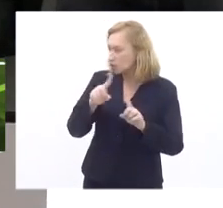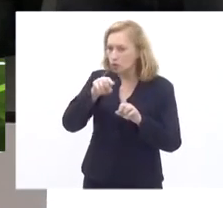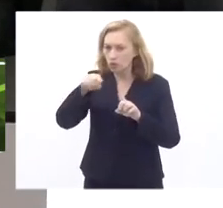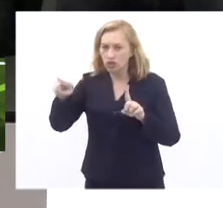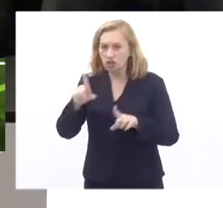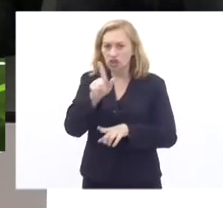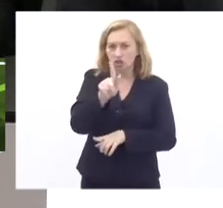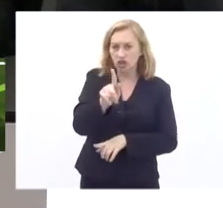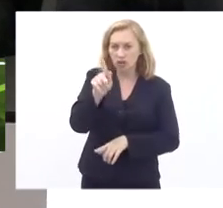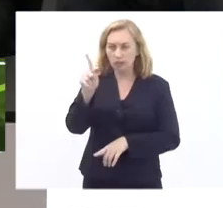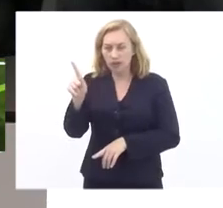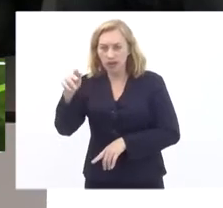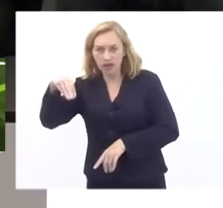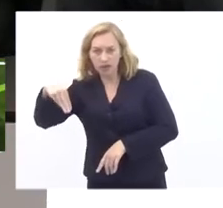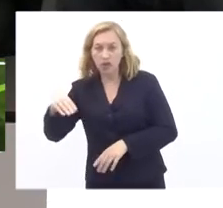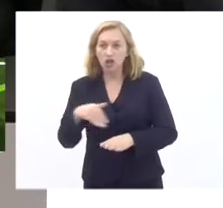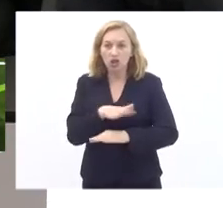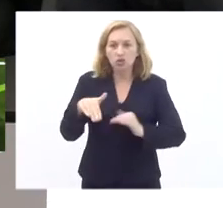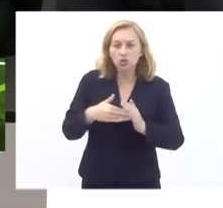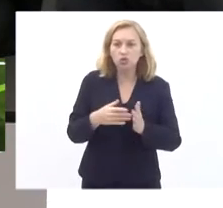que todos conhecem.